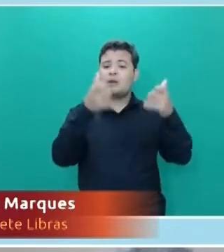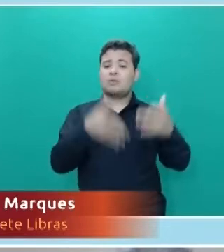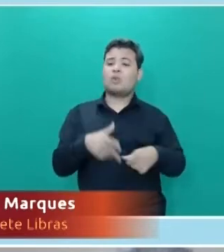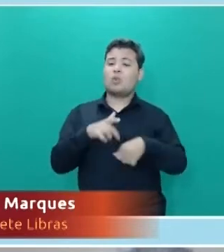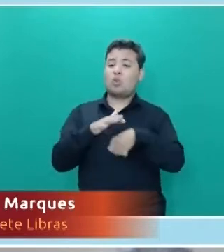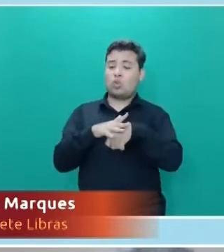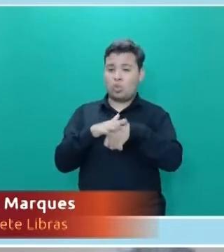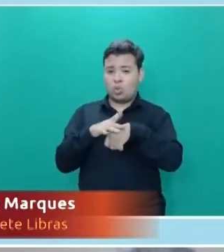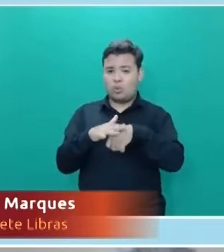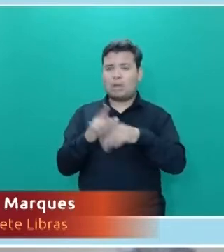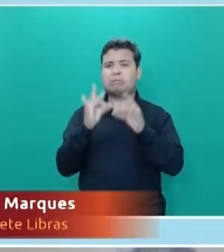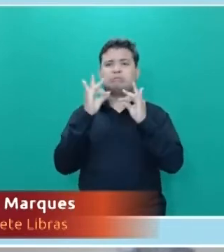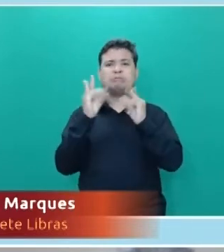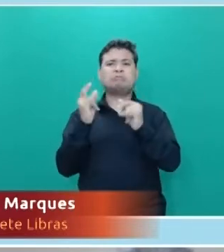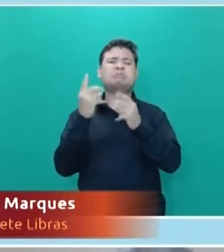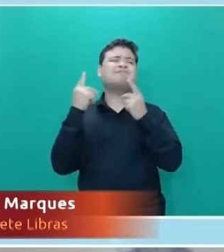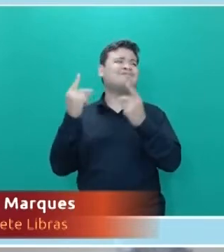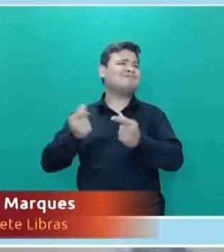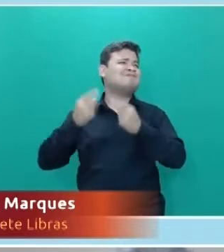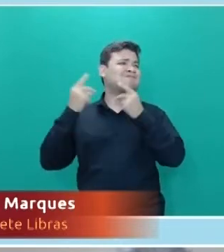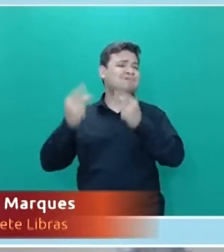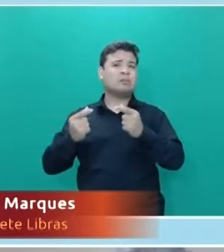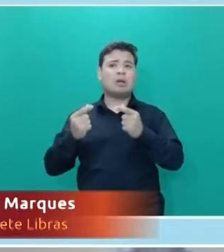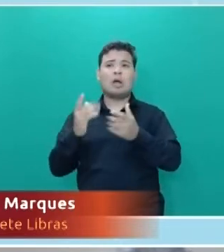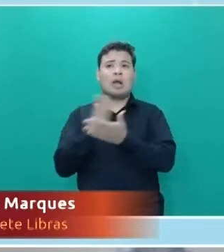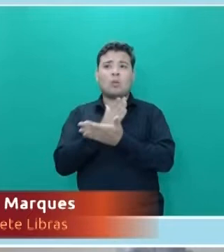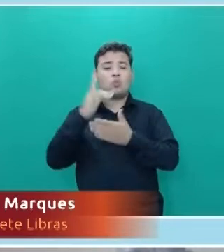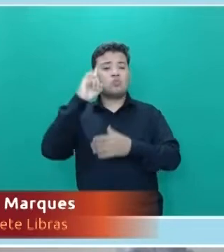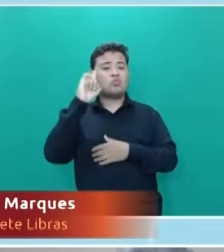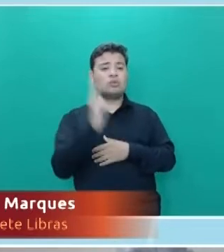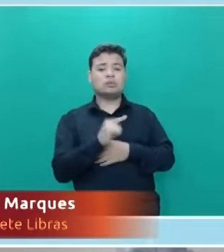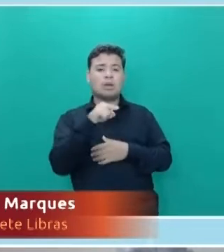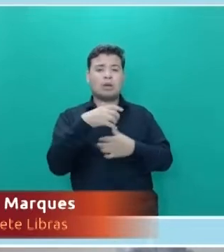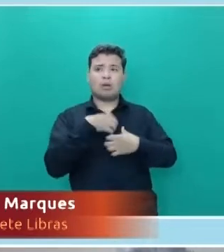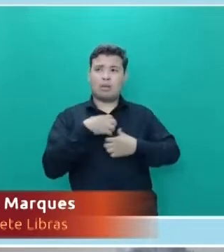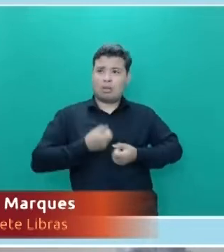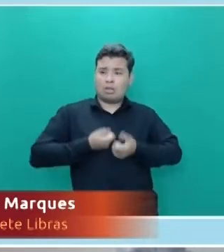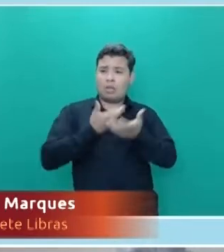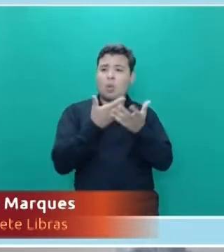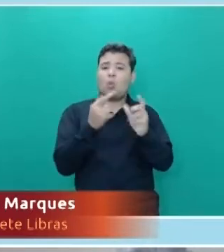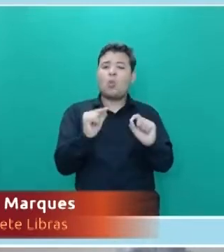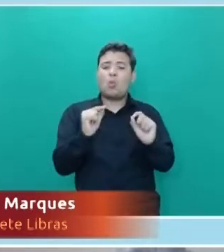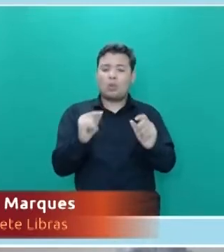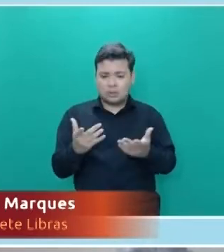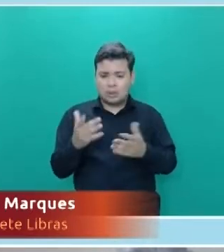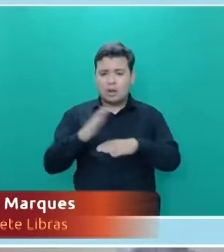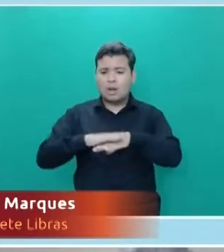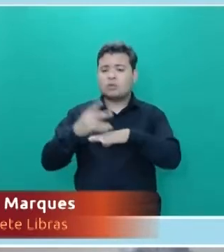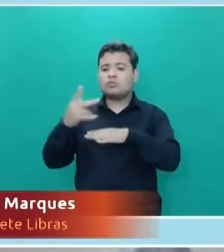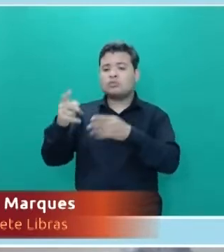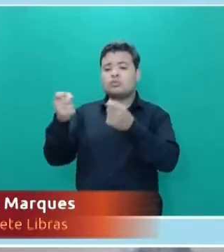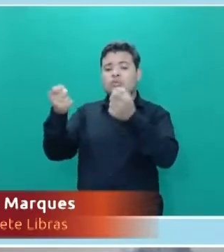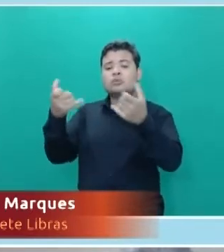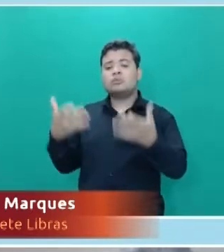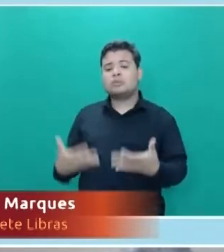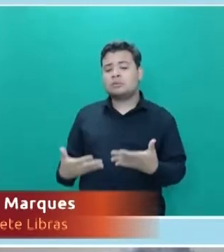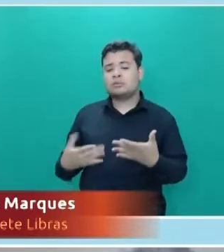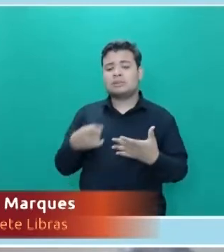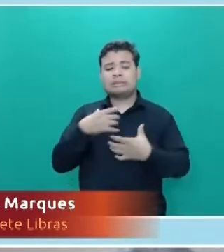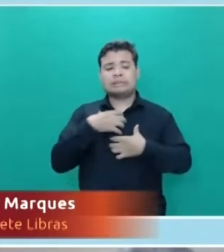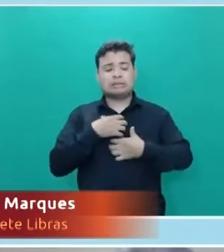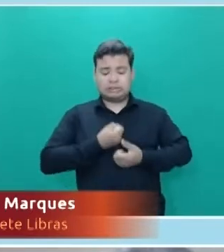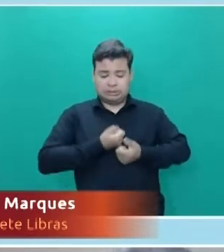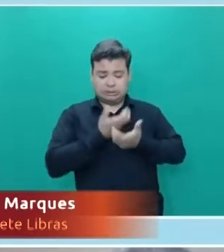sabe exatamente os sintomas, né? O que a poliomielite causa. A senhora pode explicar para a gente quais os sintomas, como a